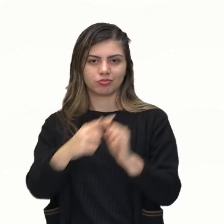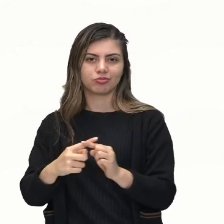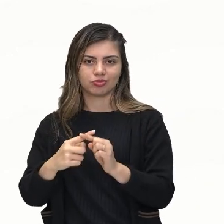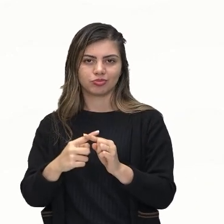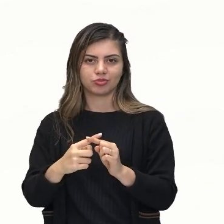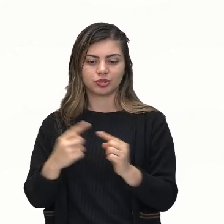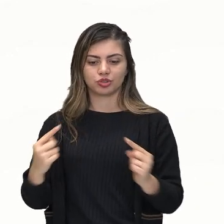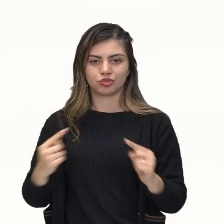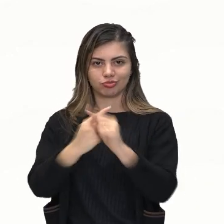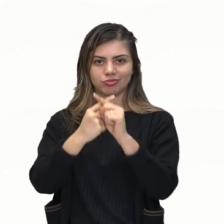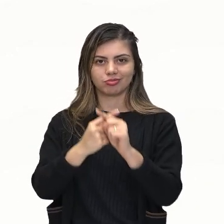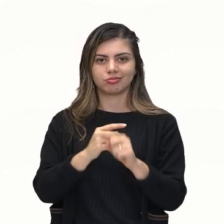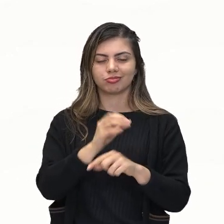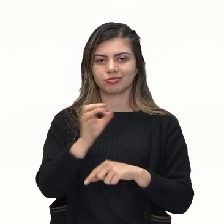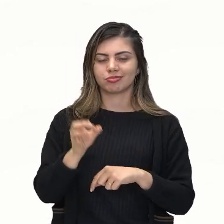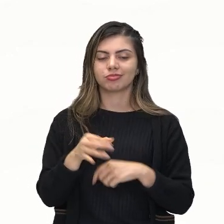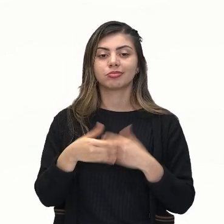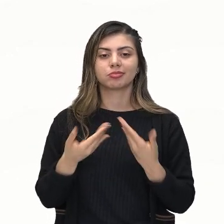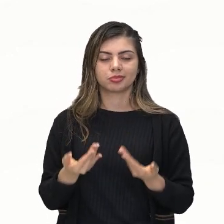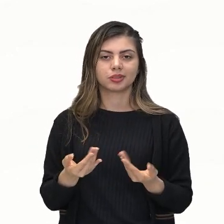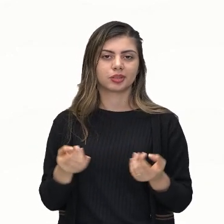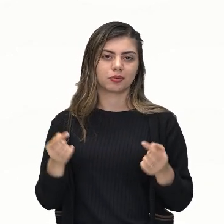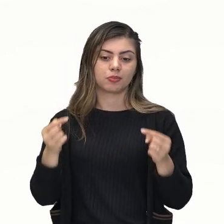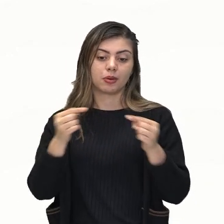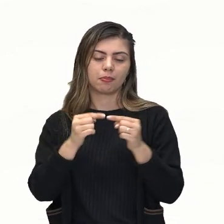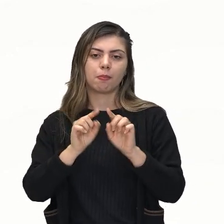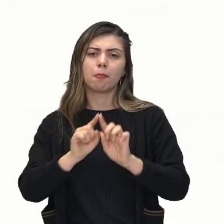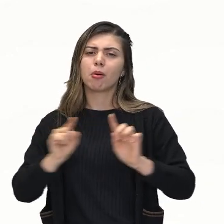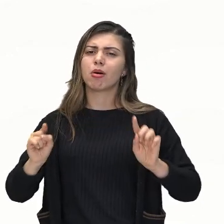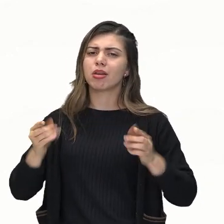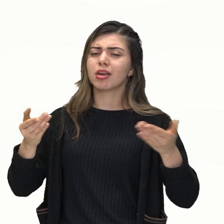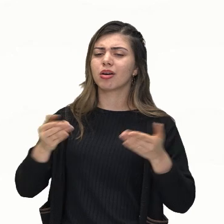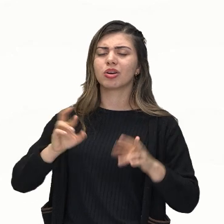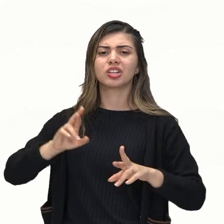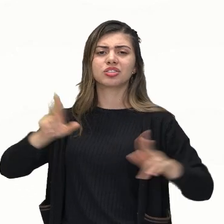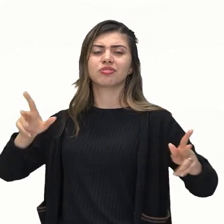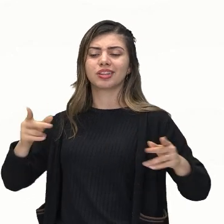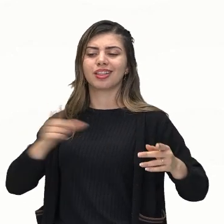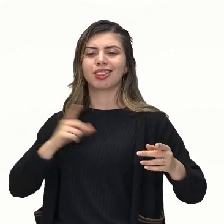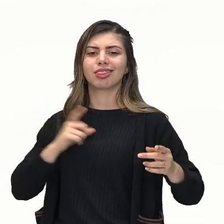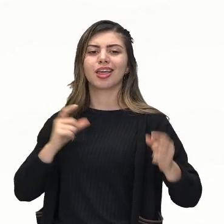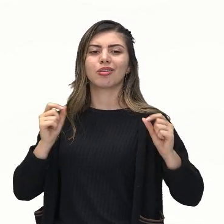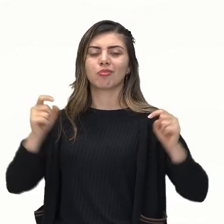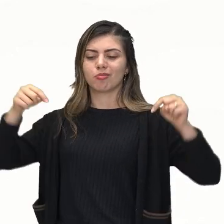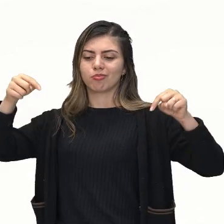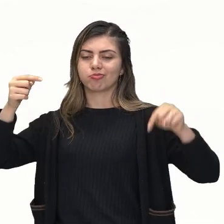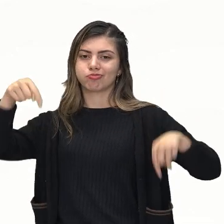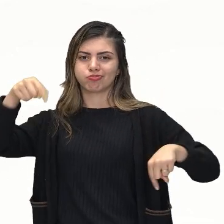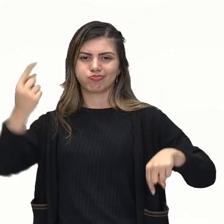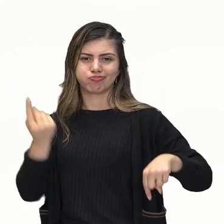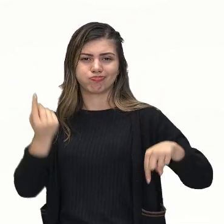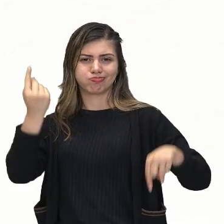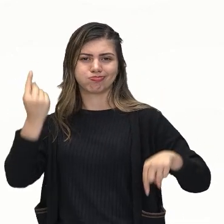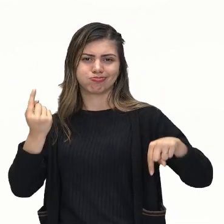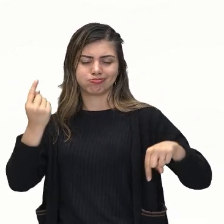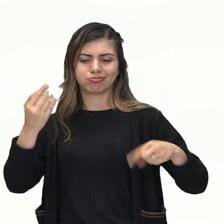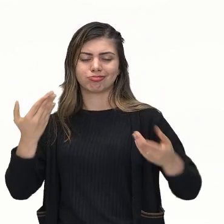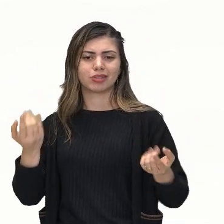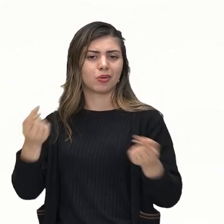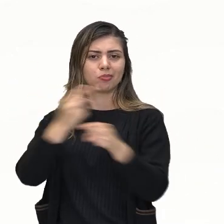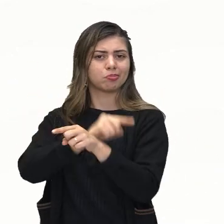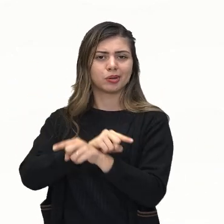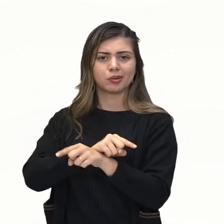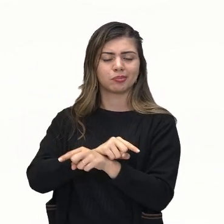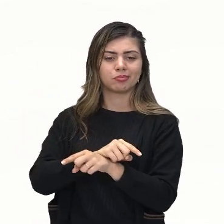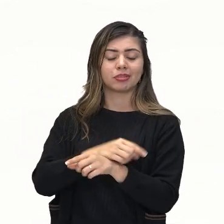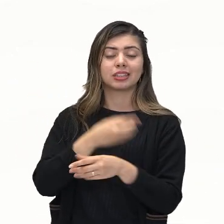certo? Diretamente proporcional, mas agora não é diretamente. Agora são grandezas inversamente